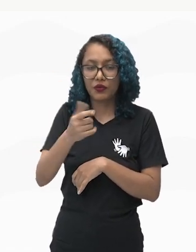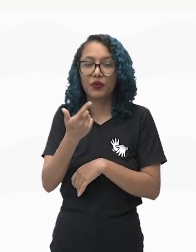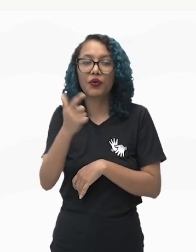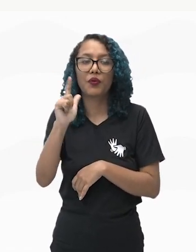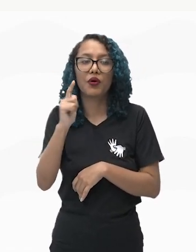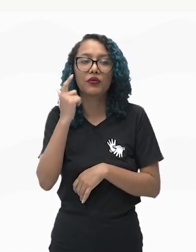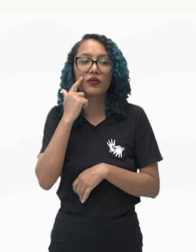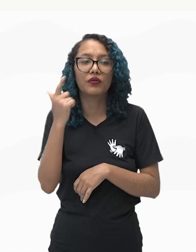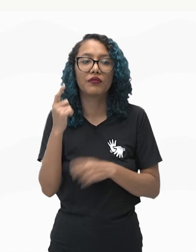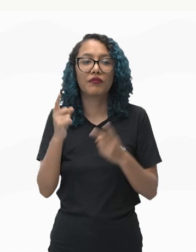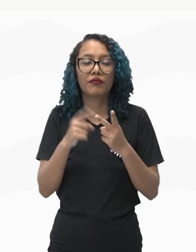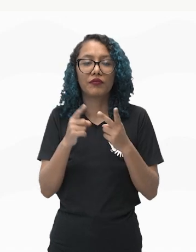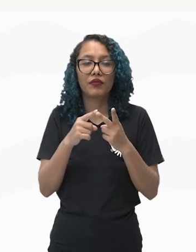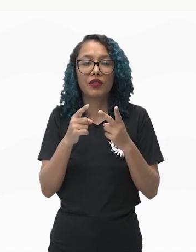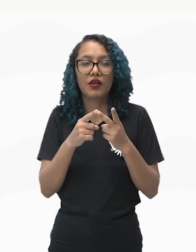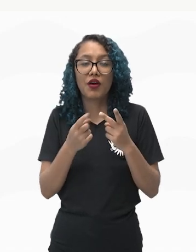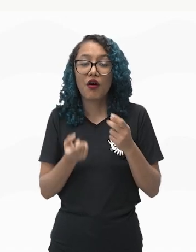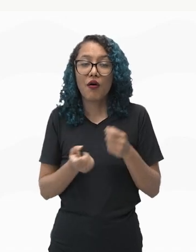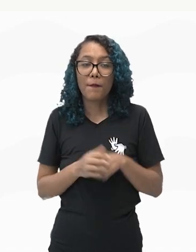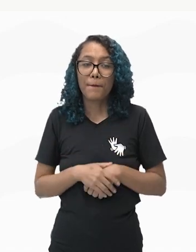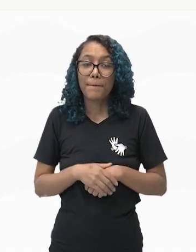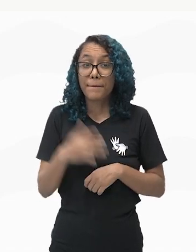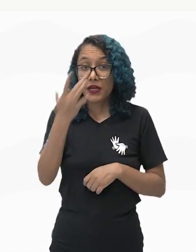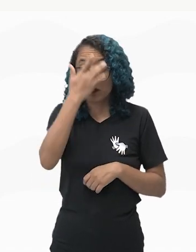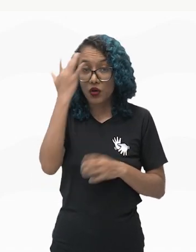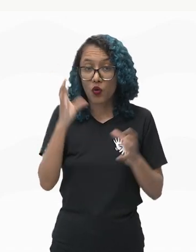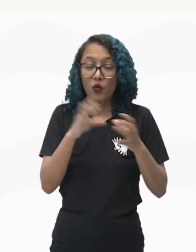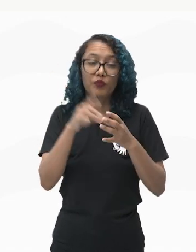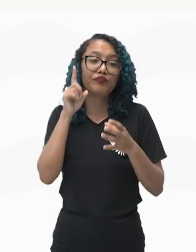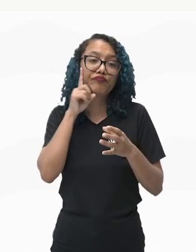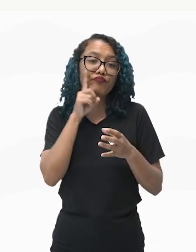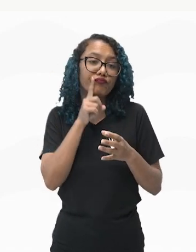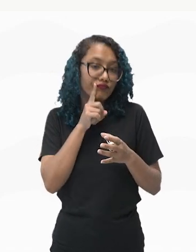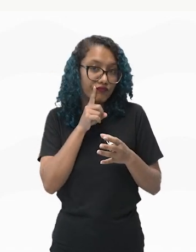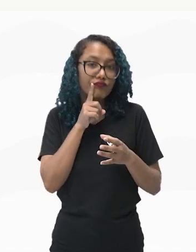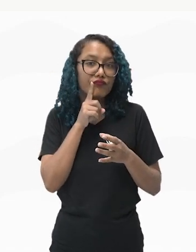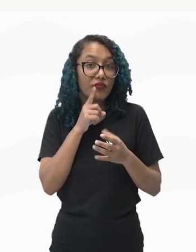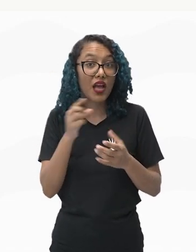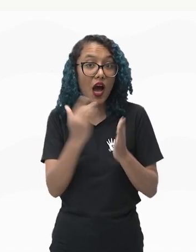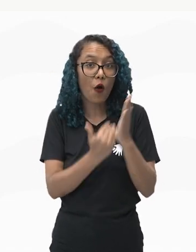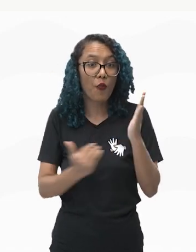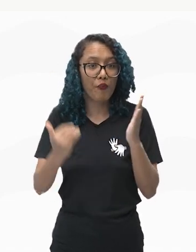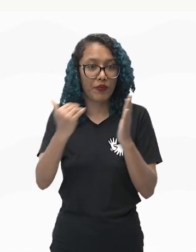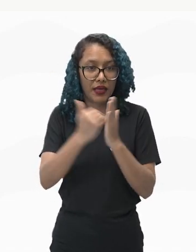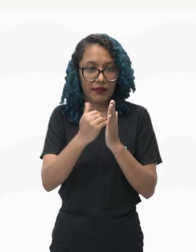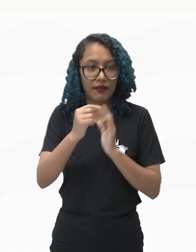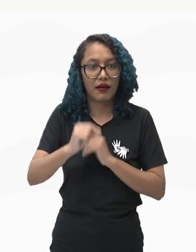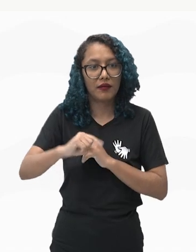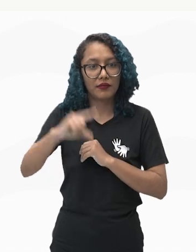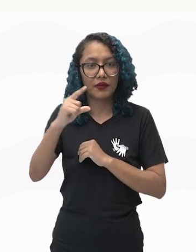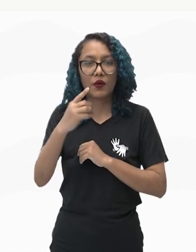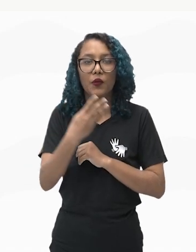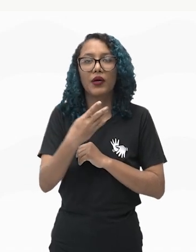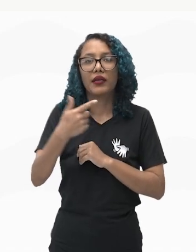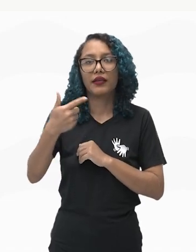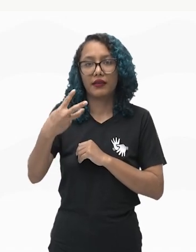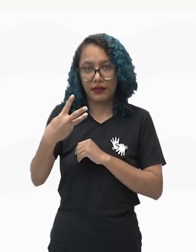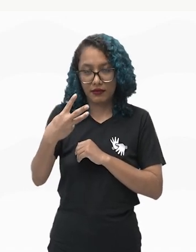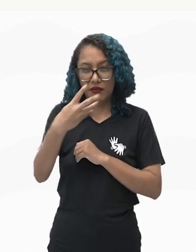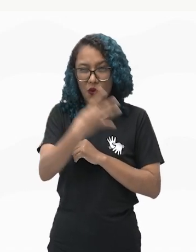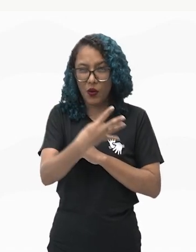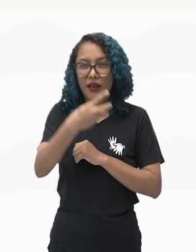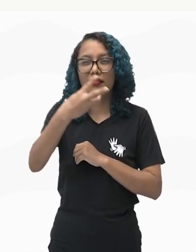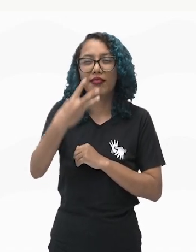gente vê o retorno das pessoas que se autodeclaram pardas, indo para 43%. Enquanto isso, a